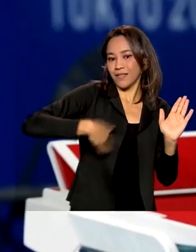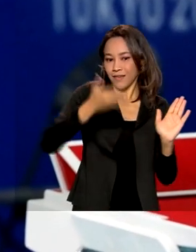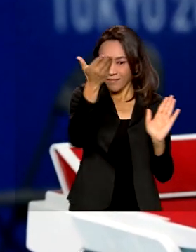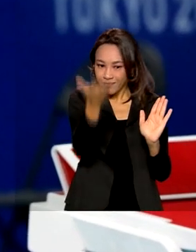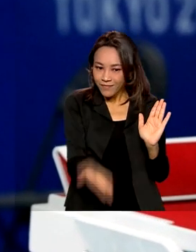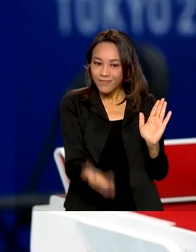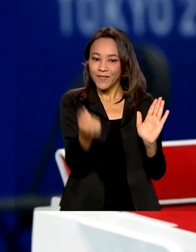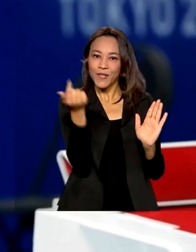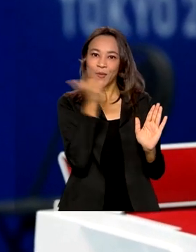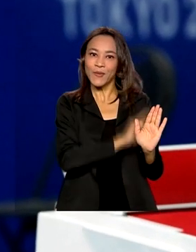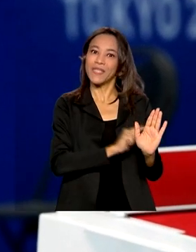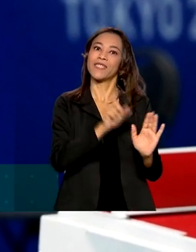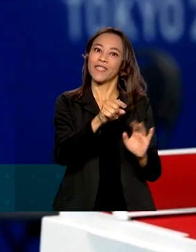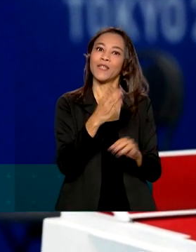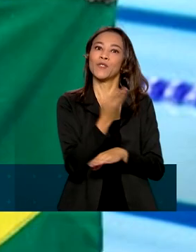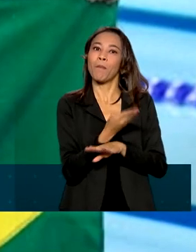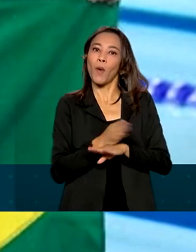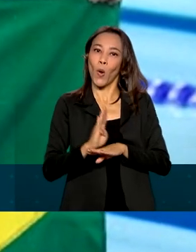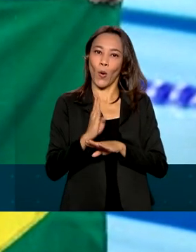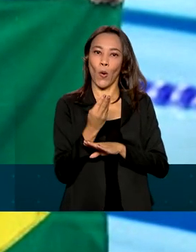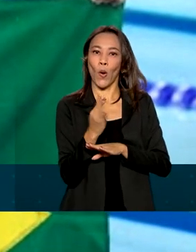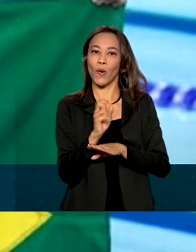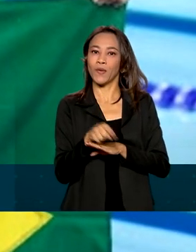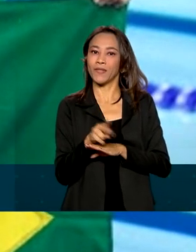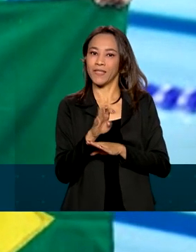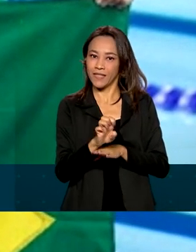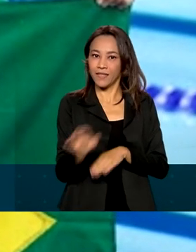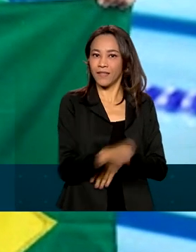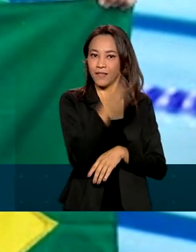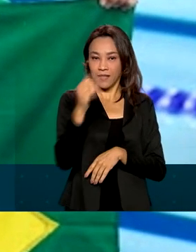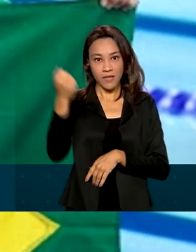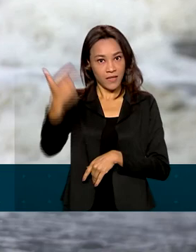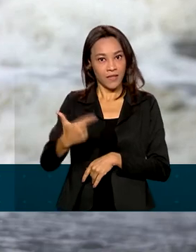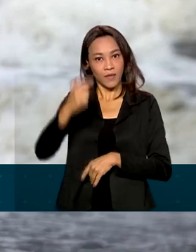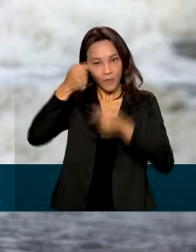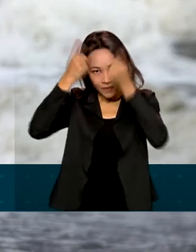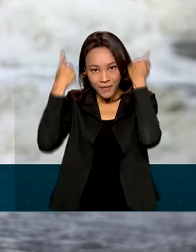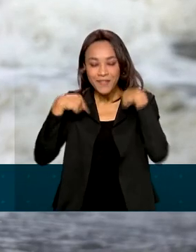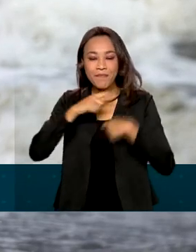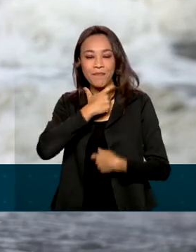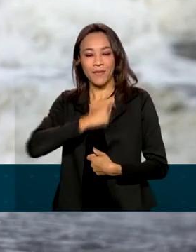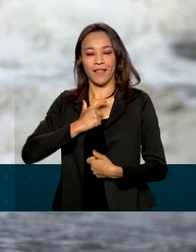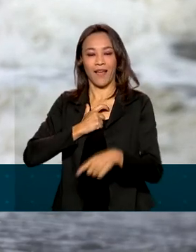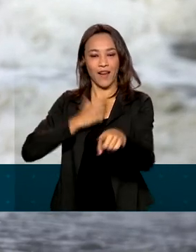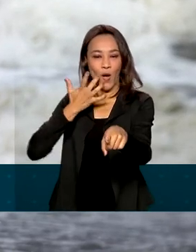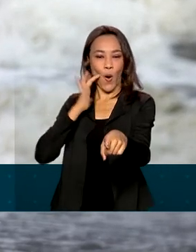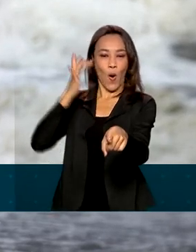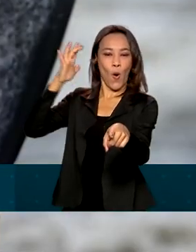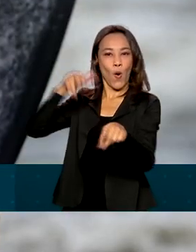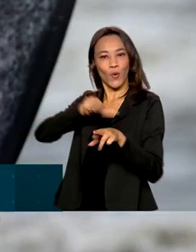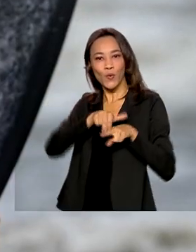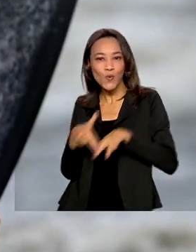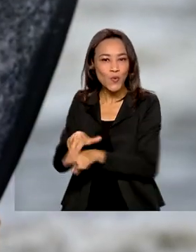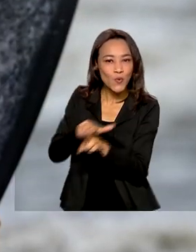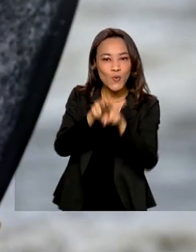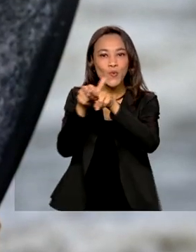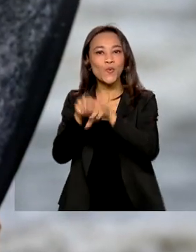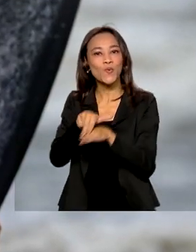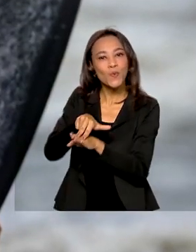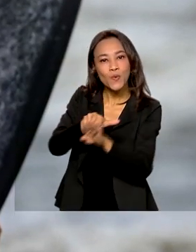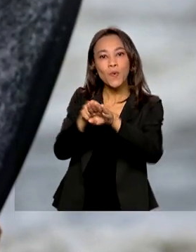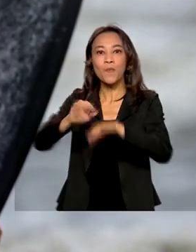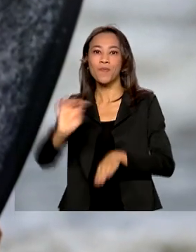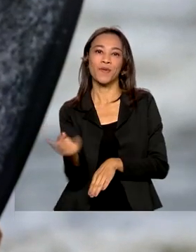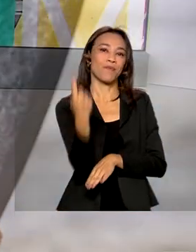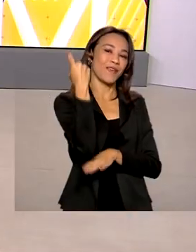Scheffer que ganhou medalha de bronze nos 200 metros livres EA segunda foi de Ouro no surf com Ítalo Ferreira o primeiro